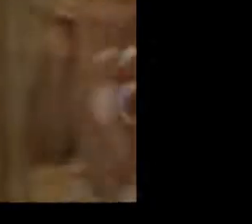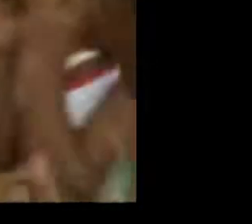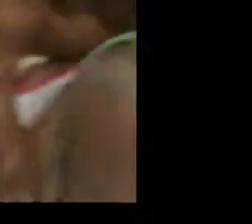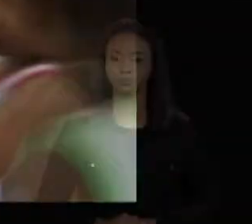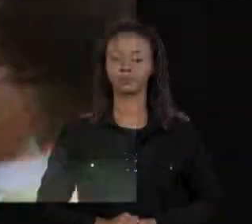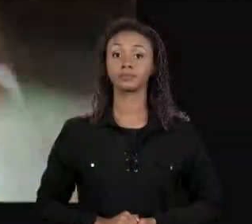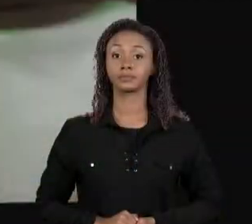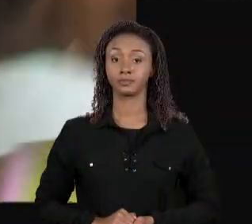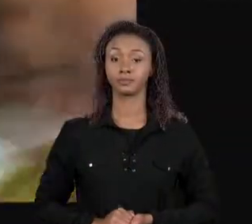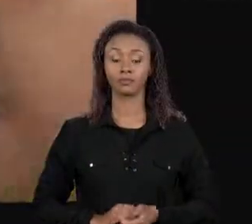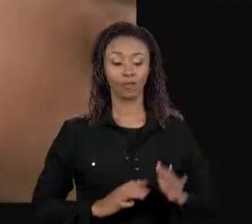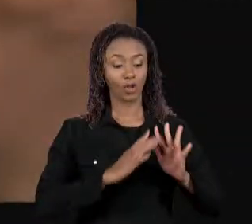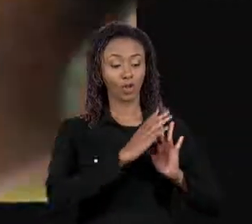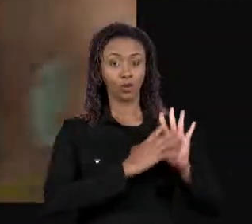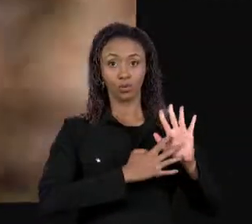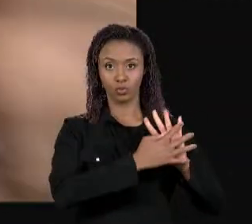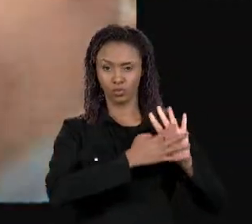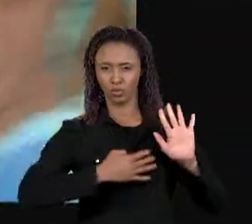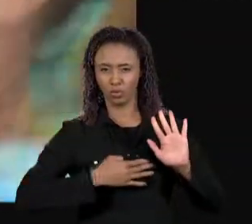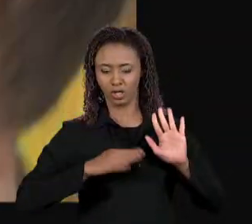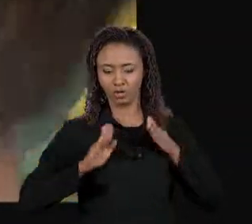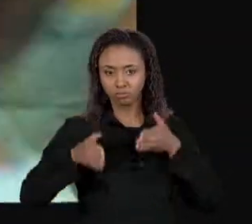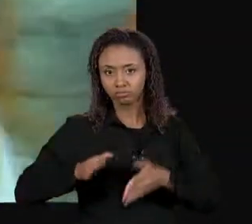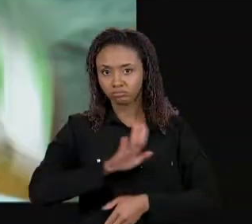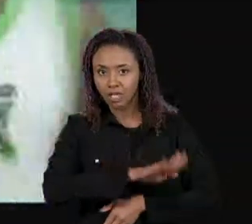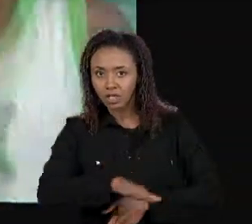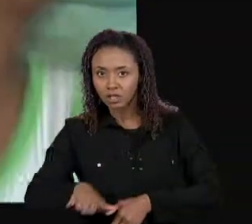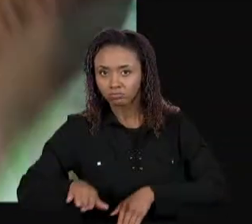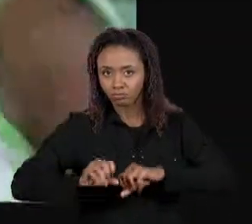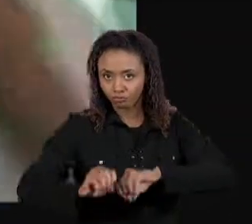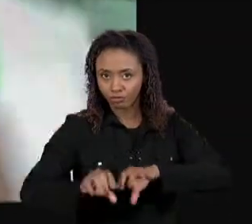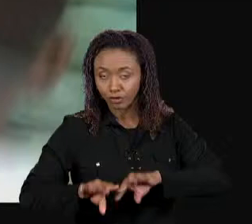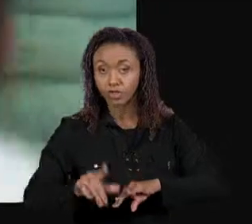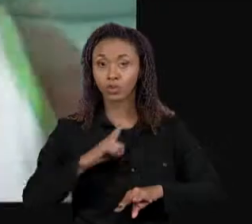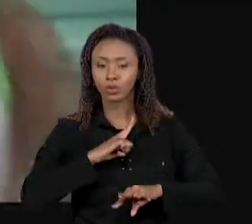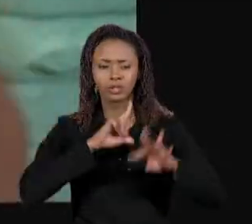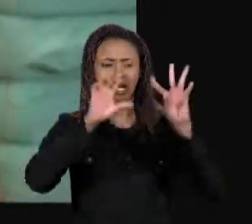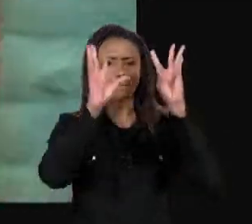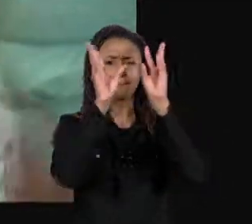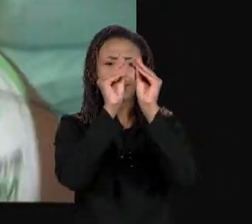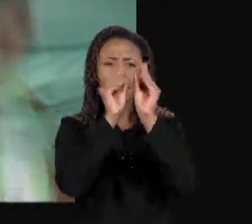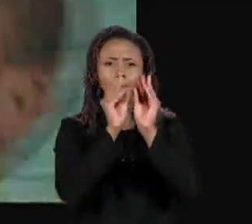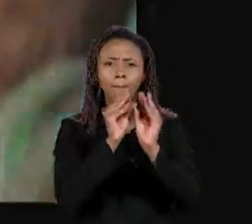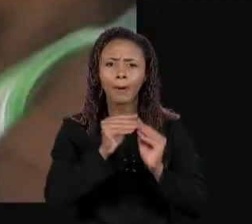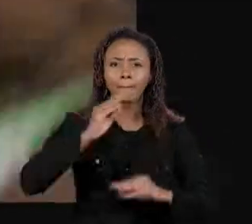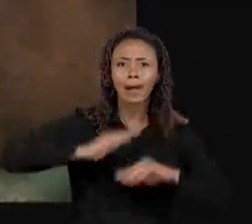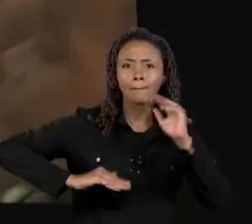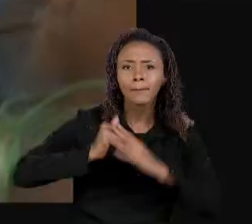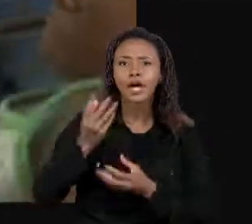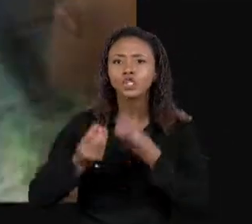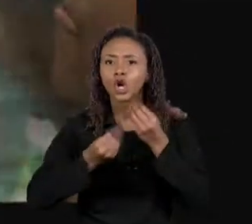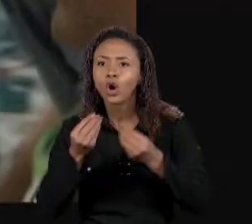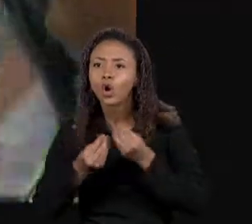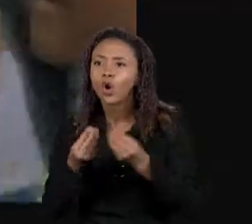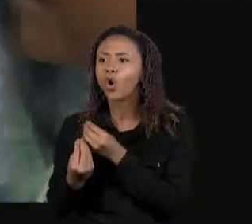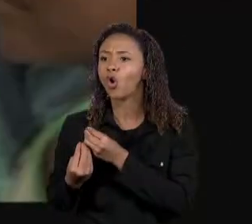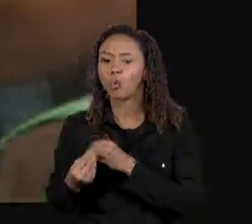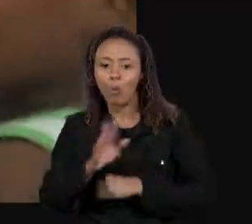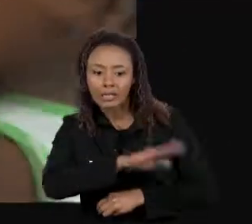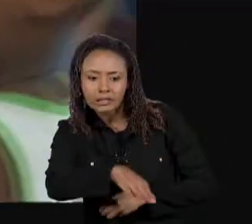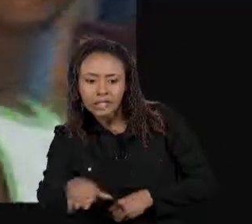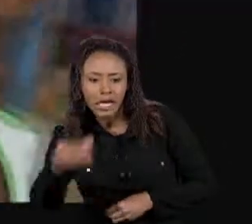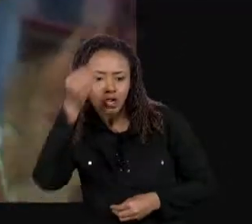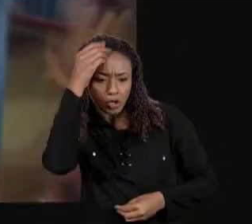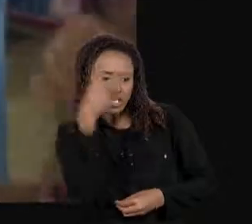O currículo da educação infantil é concebido como um conjunto de práticas que buscam articular as experiências e os saberes das